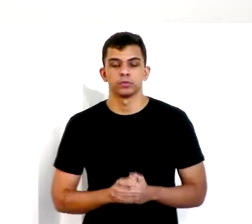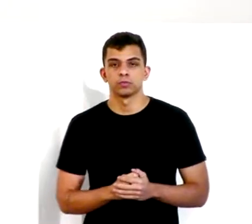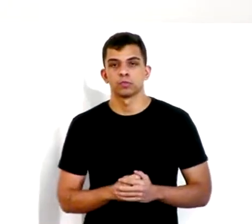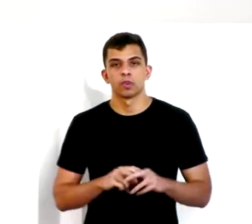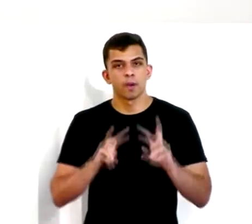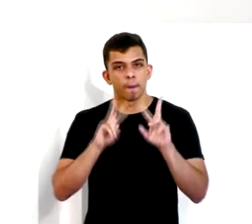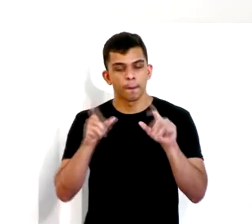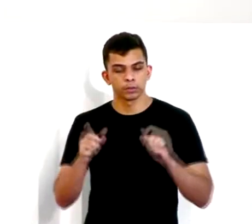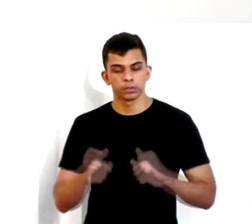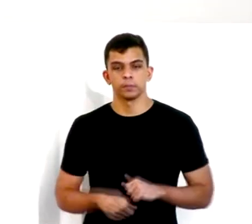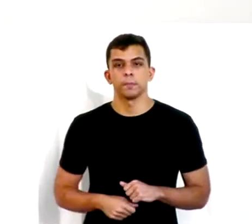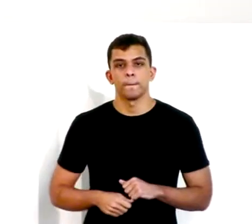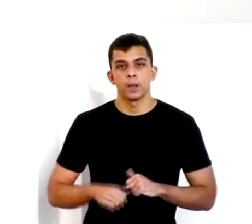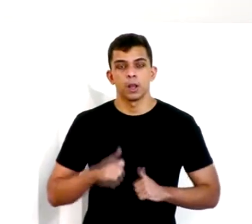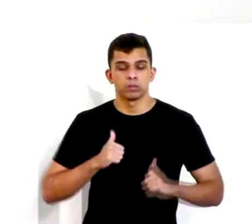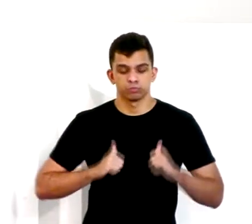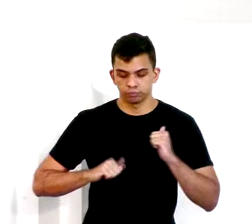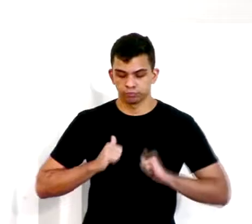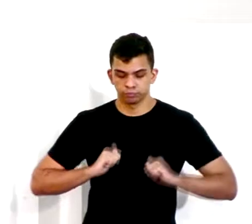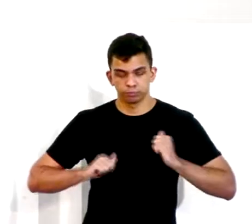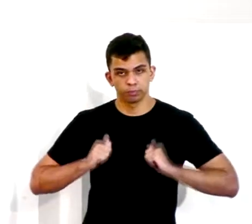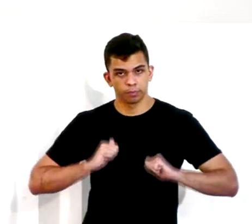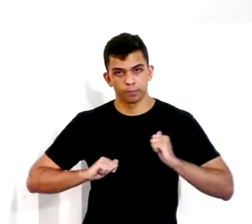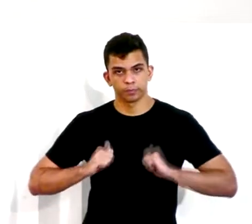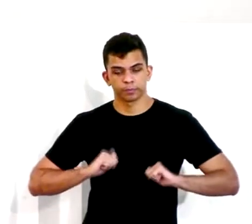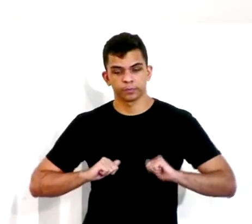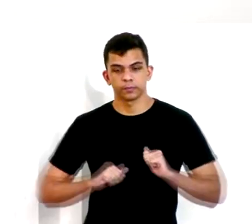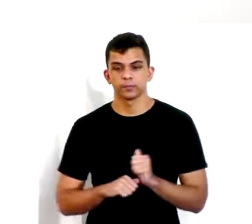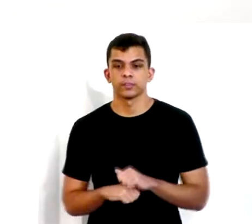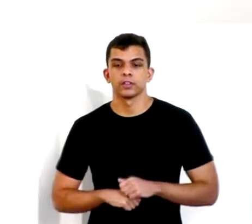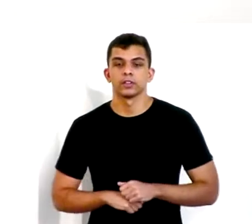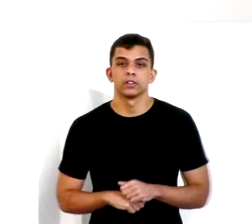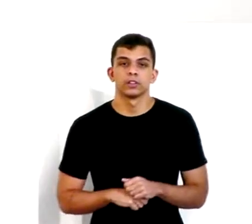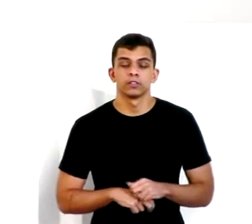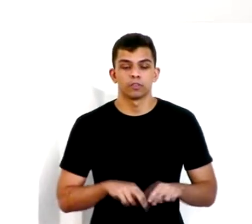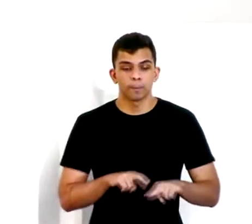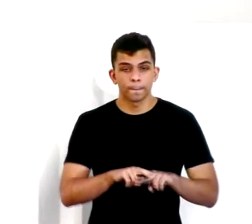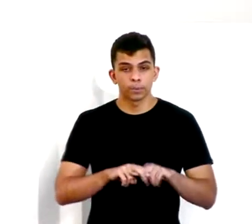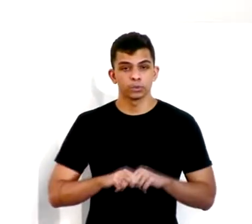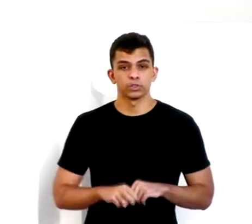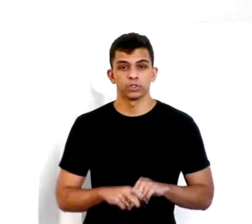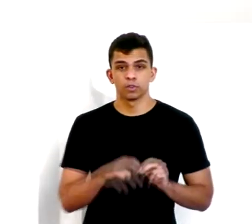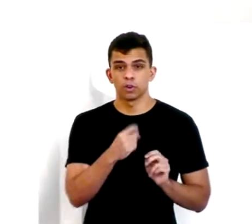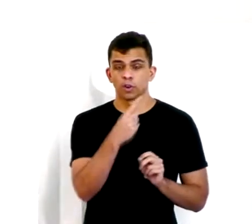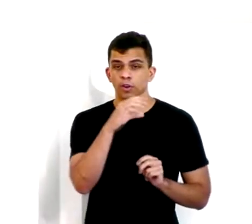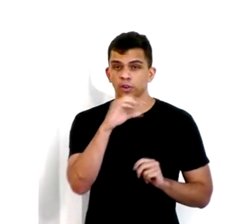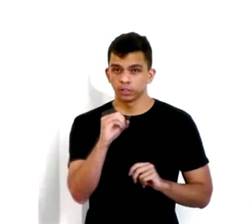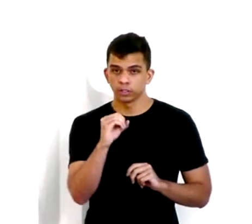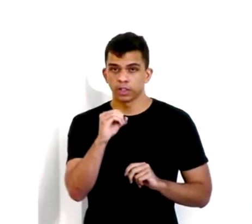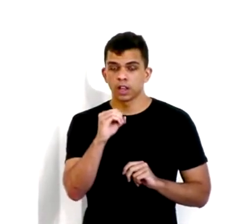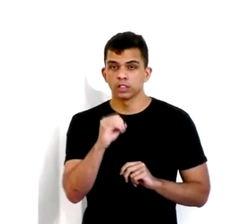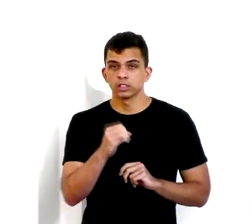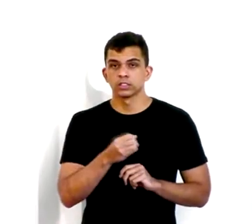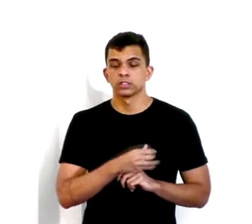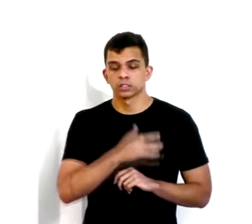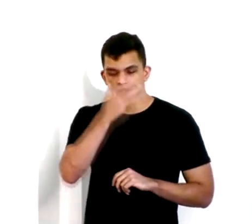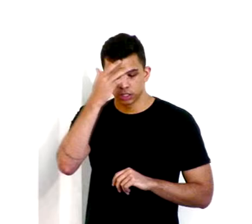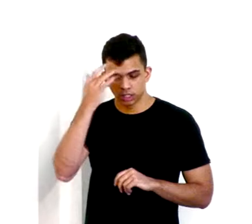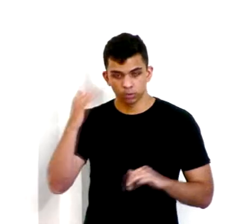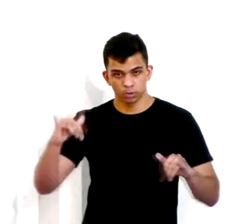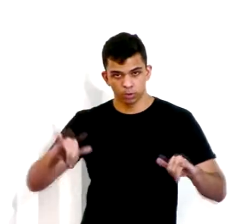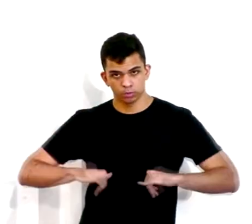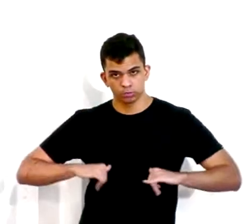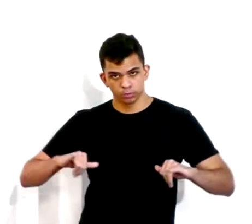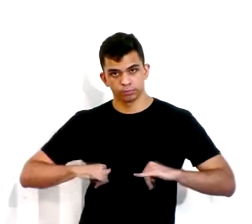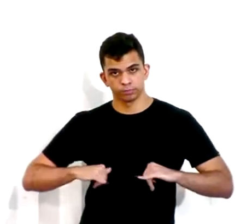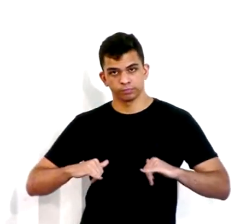razões que levam um homem a sofrer, todos nós. Ele diz